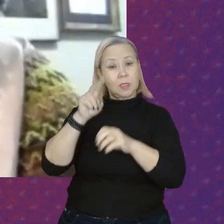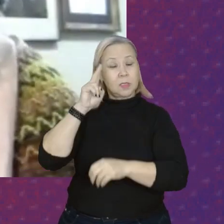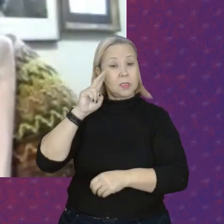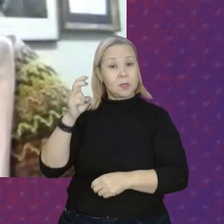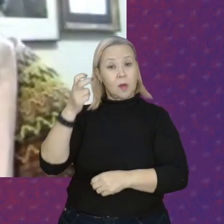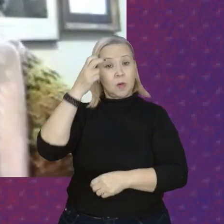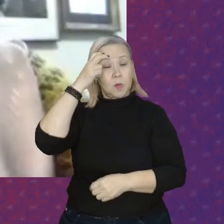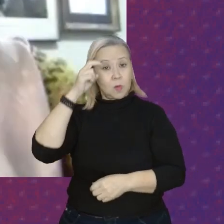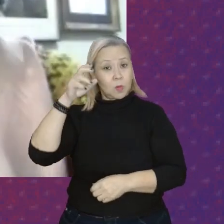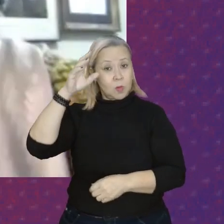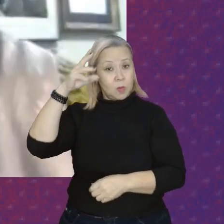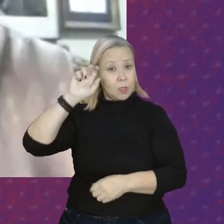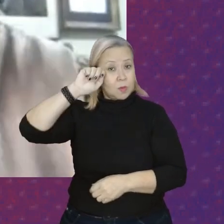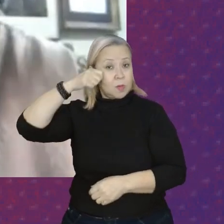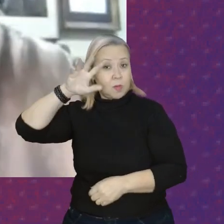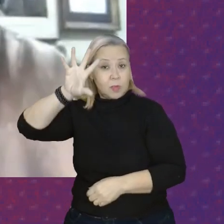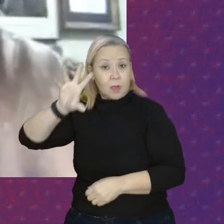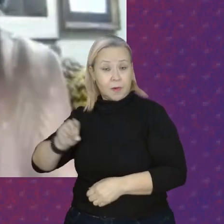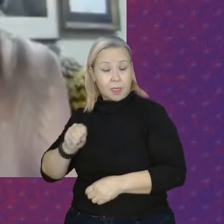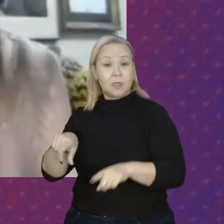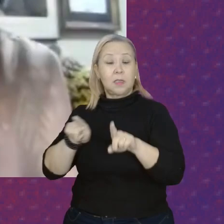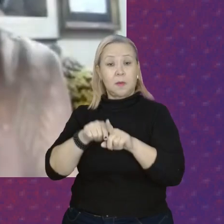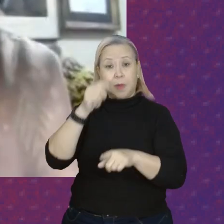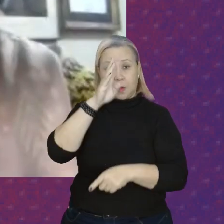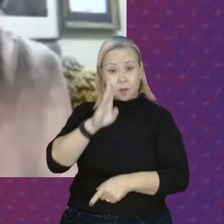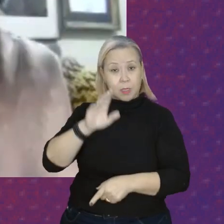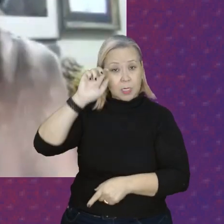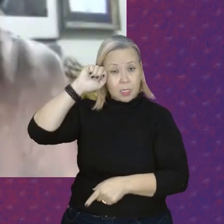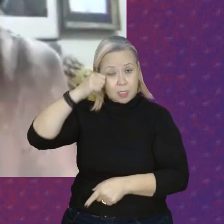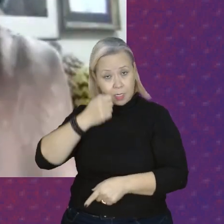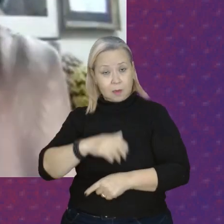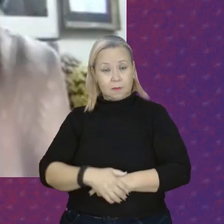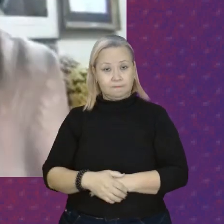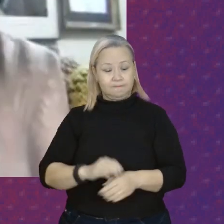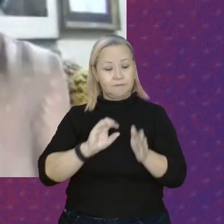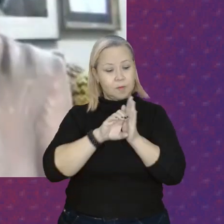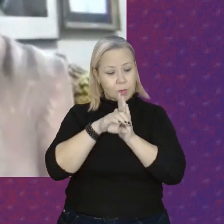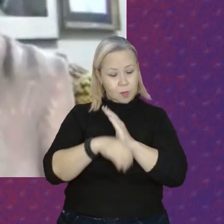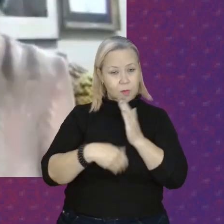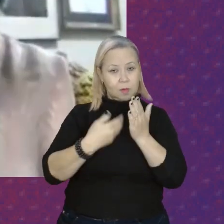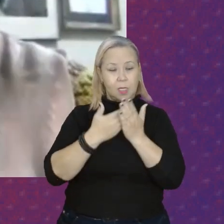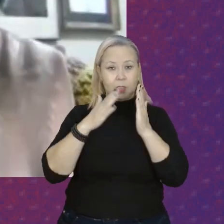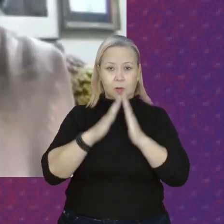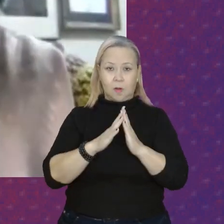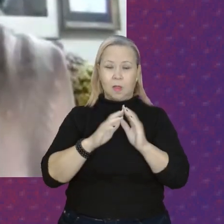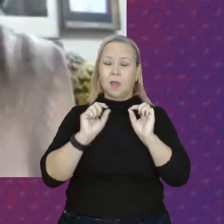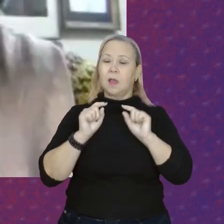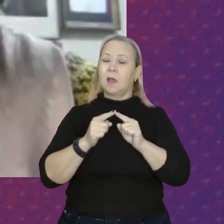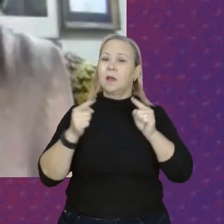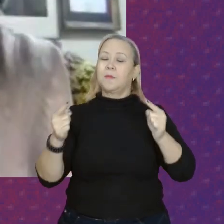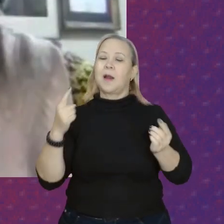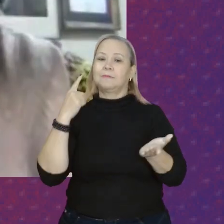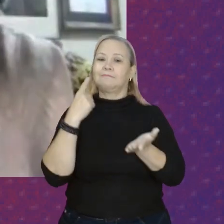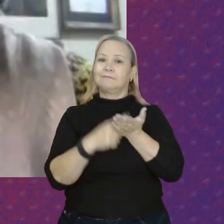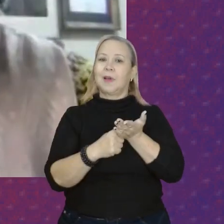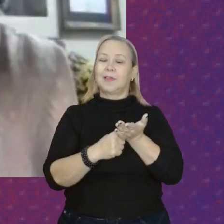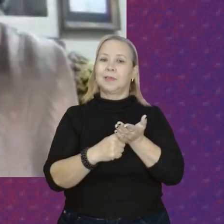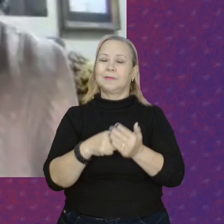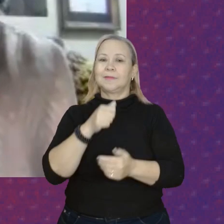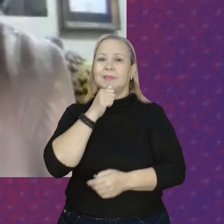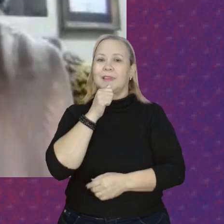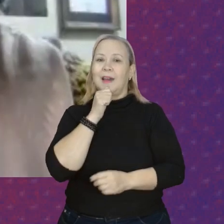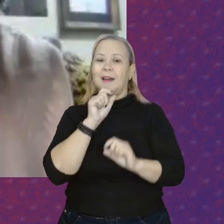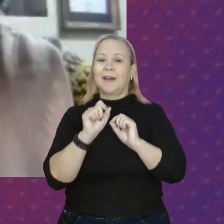dos africanos e dos afro-brasileiros nos currículos escolares, né? Mas é uma agenda ainda a